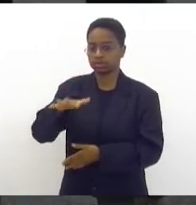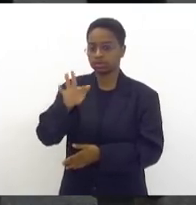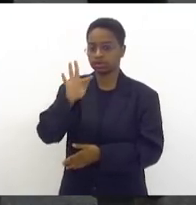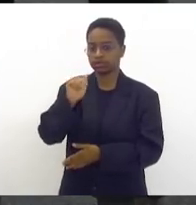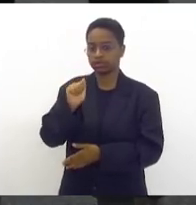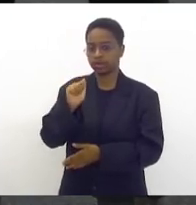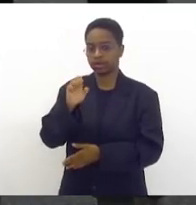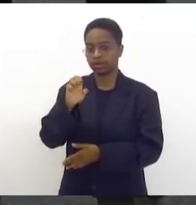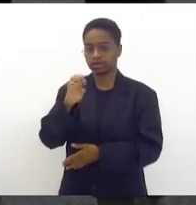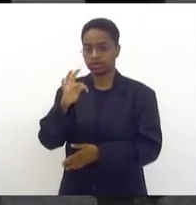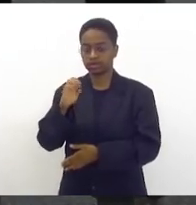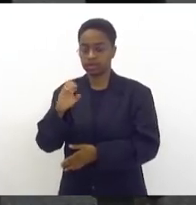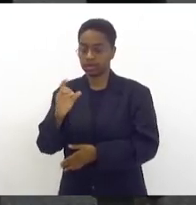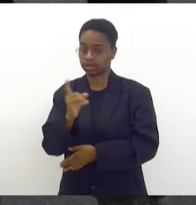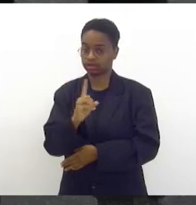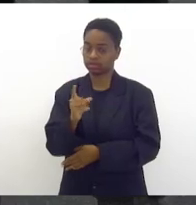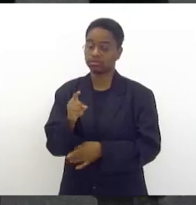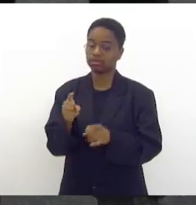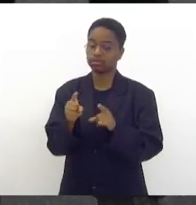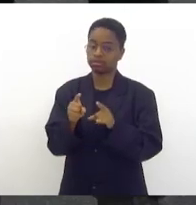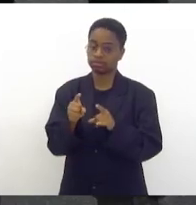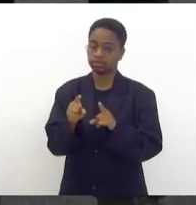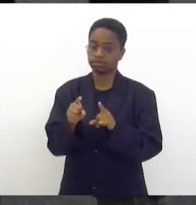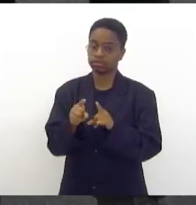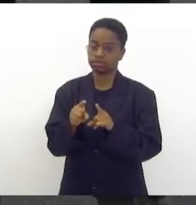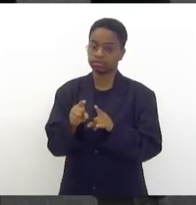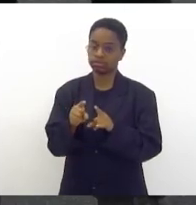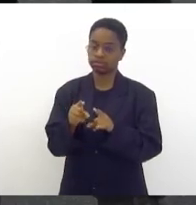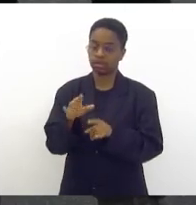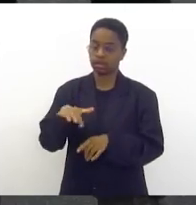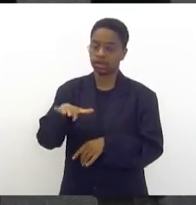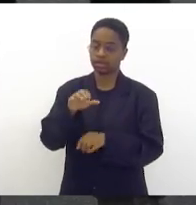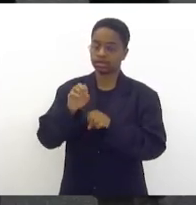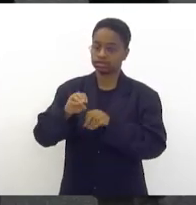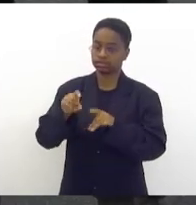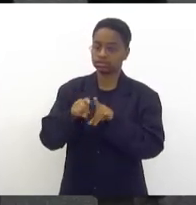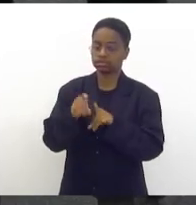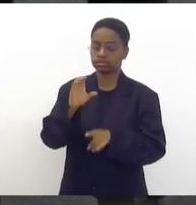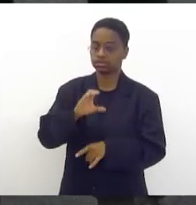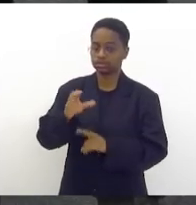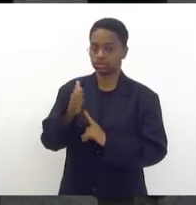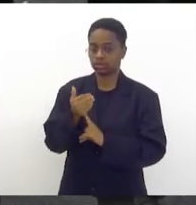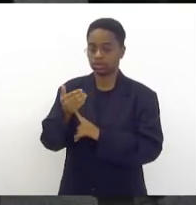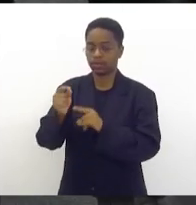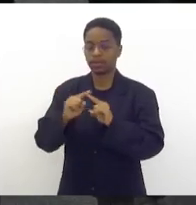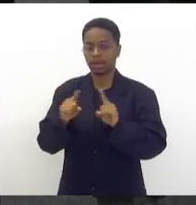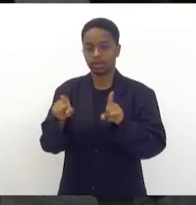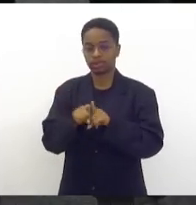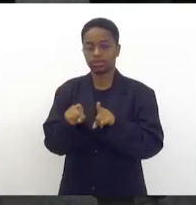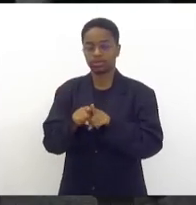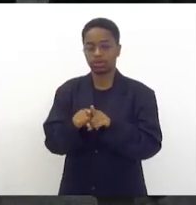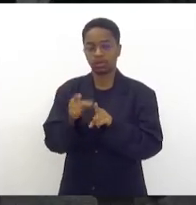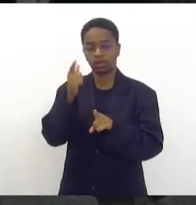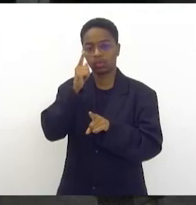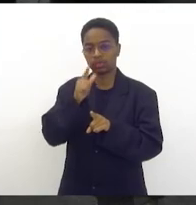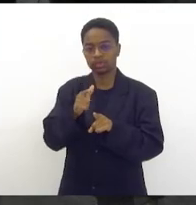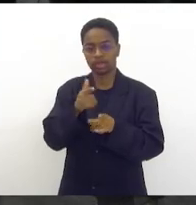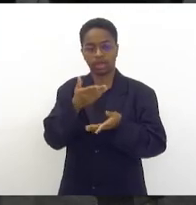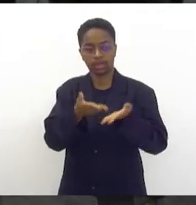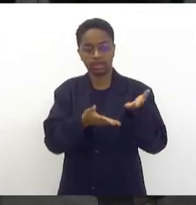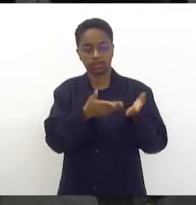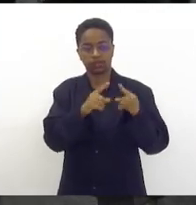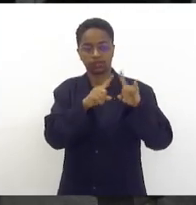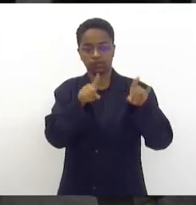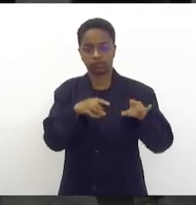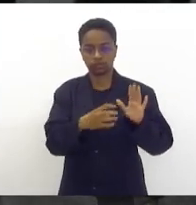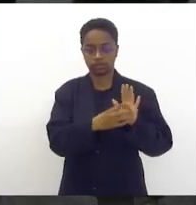instituição de ensino e de ciência e tecnologia, mas que também, em última análise, atenda aos servidores. E eu tenho